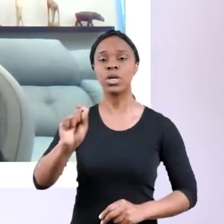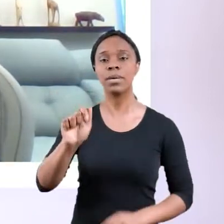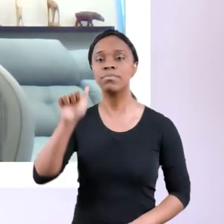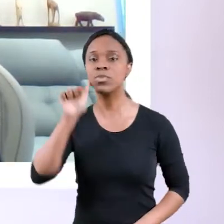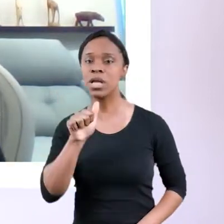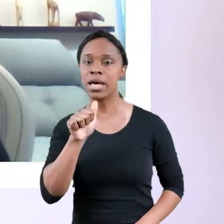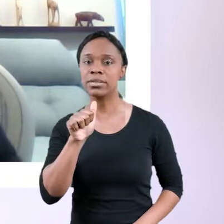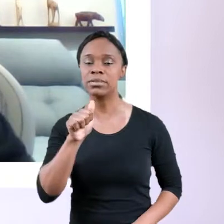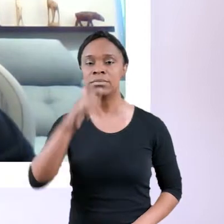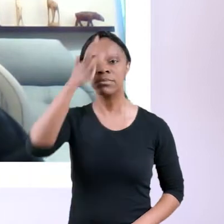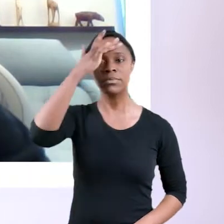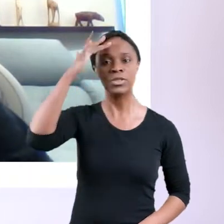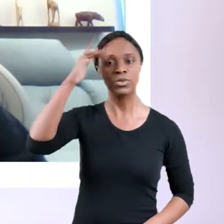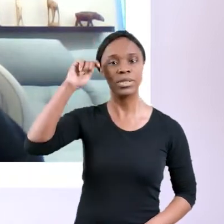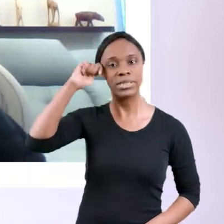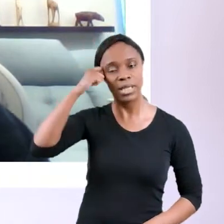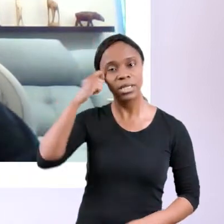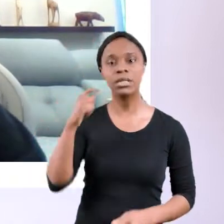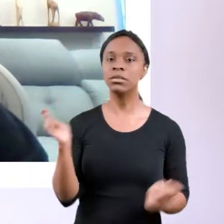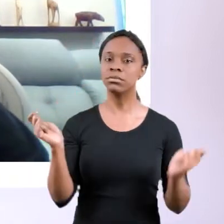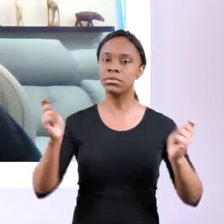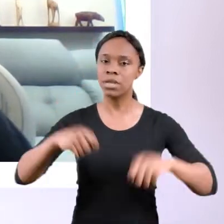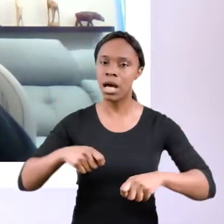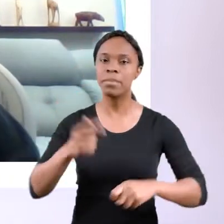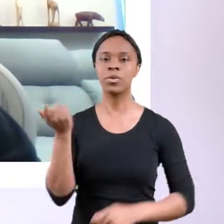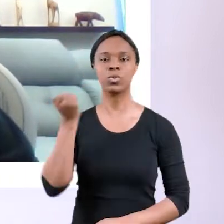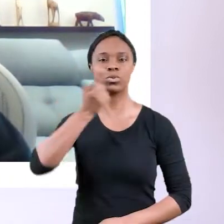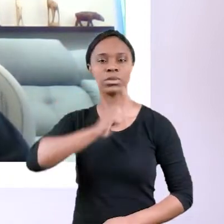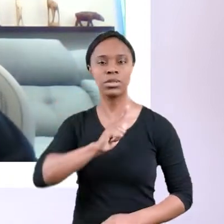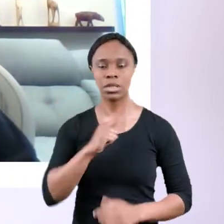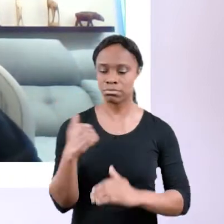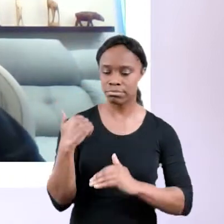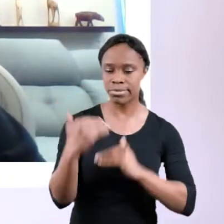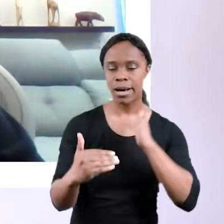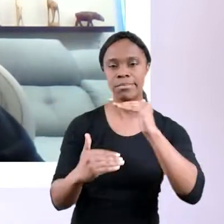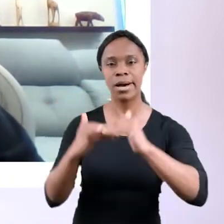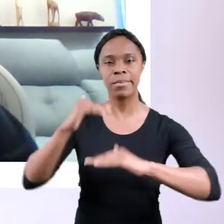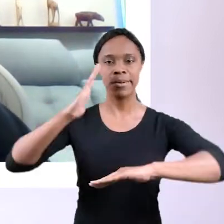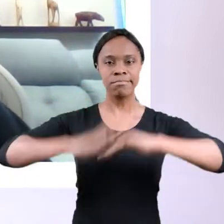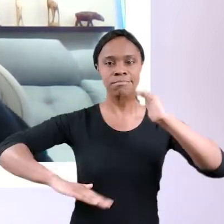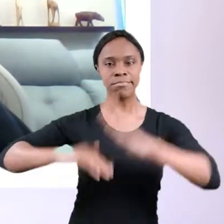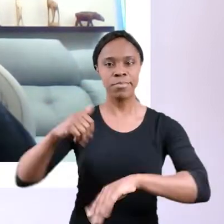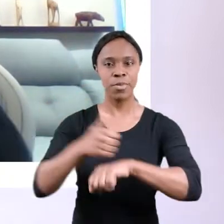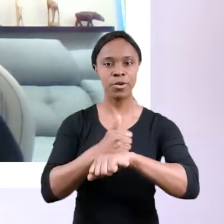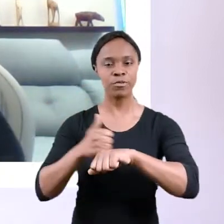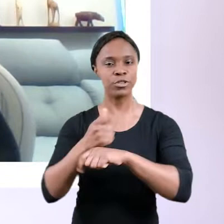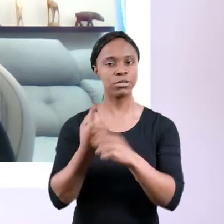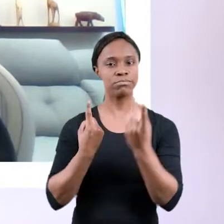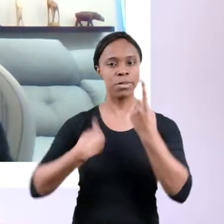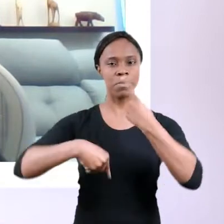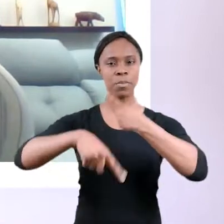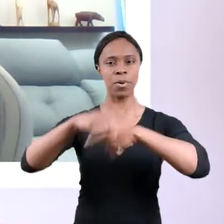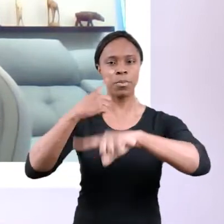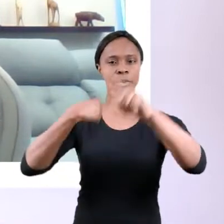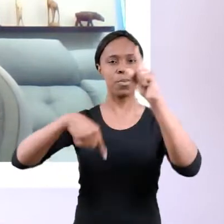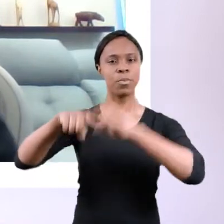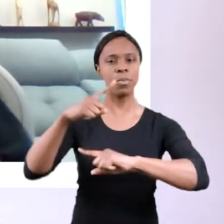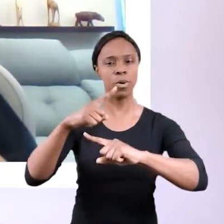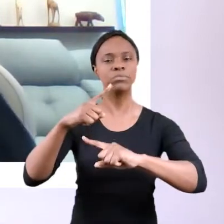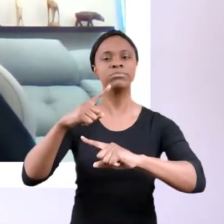mulheres quanto pessoas negras tenham condições de construir uma carreira, de conseguir